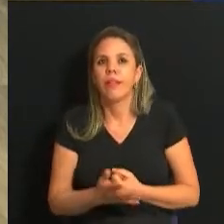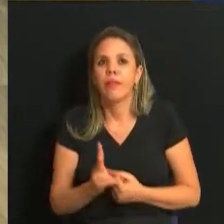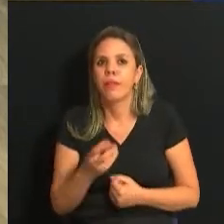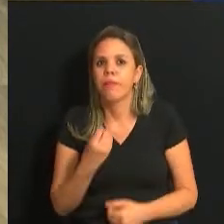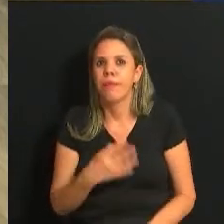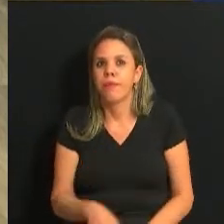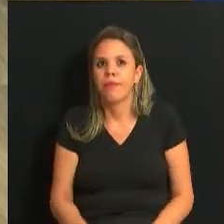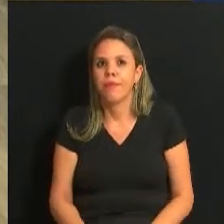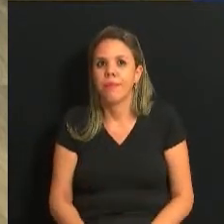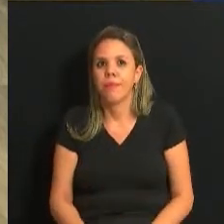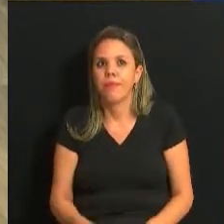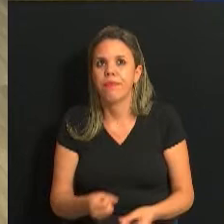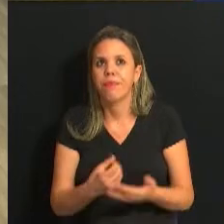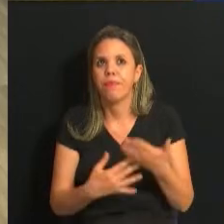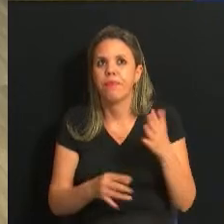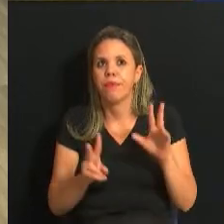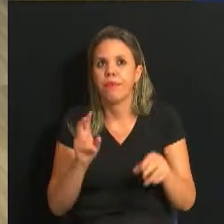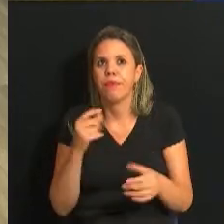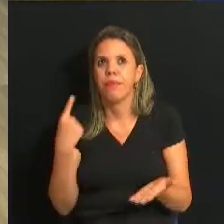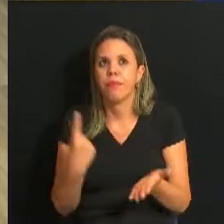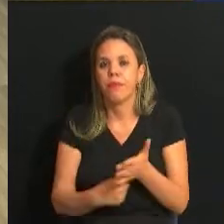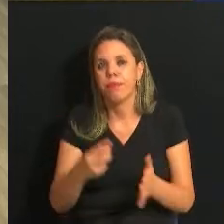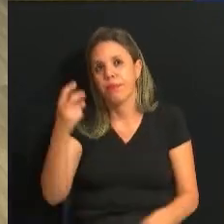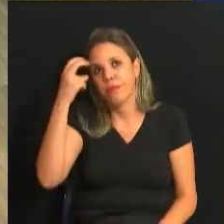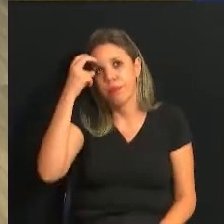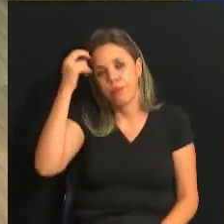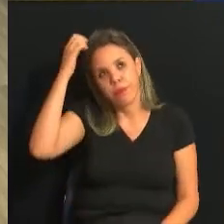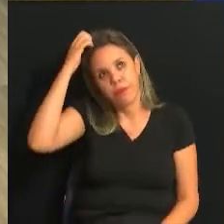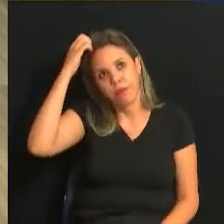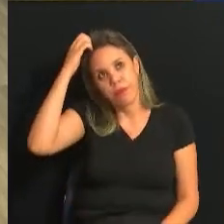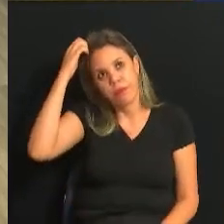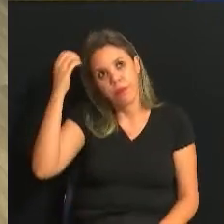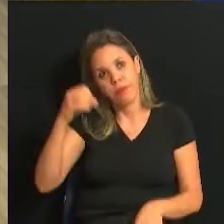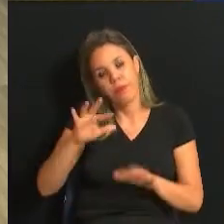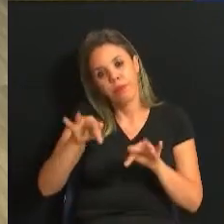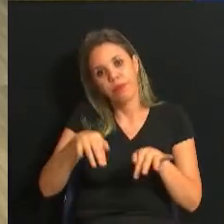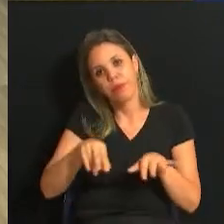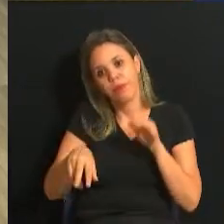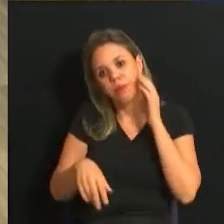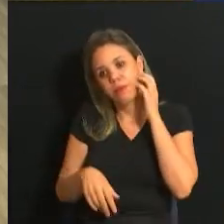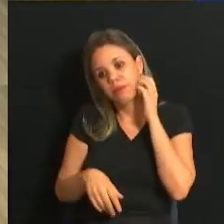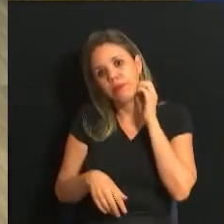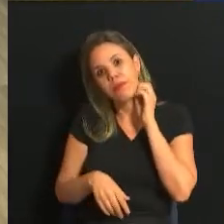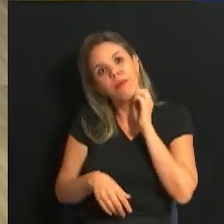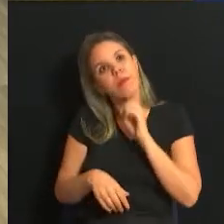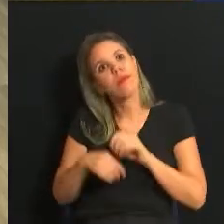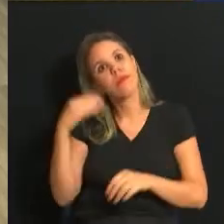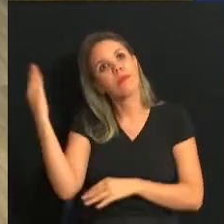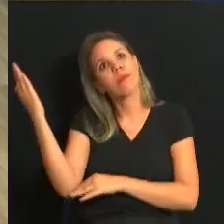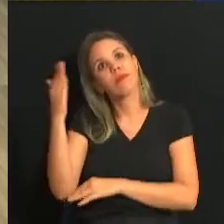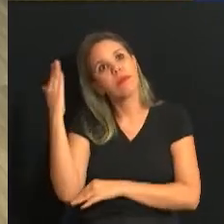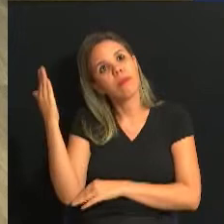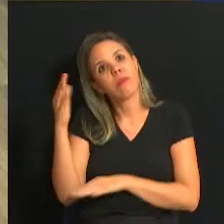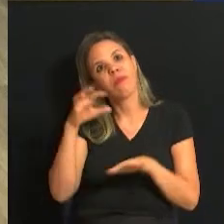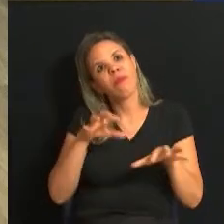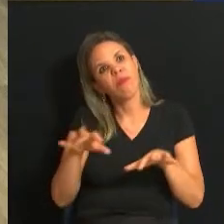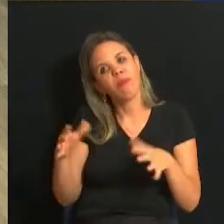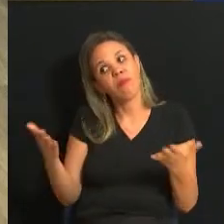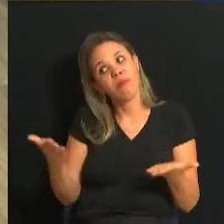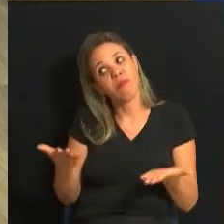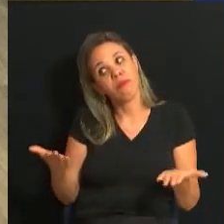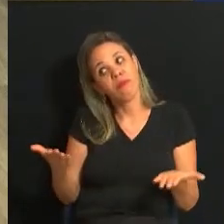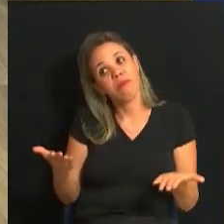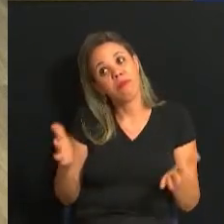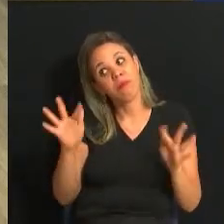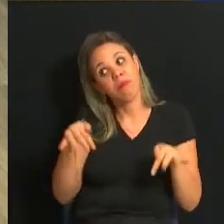bom, né? Tem muitos assuntos, tem agenda cultural, dicas para o seu fim de semana, Tem previsão do tempo? Será que chove hoje? E no